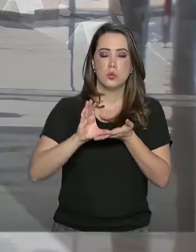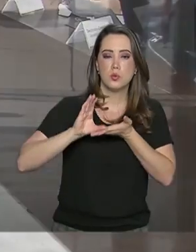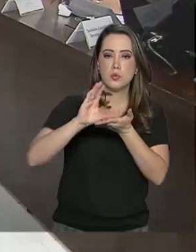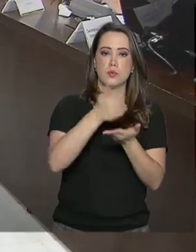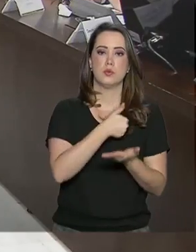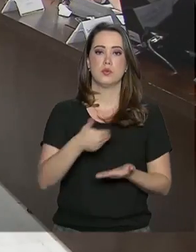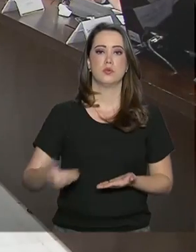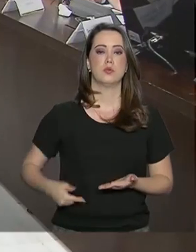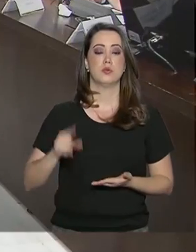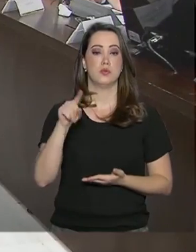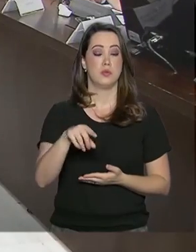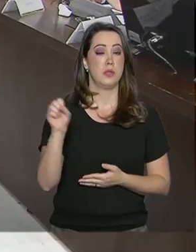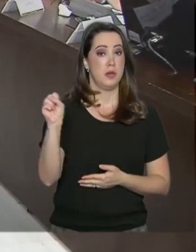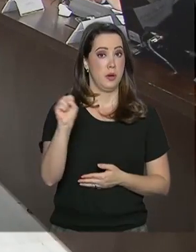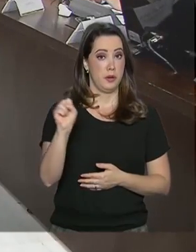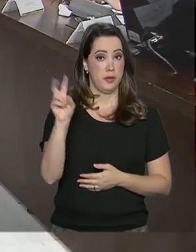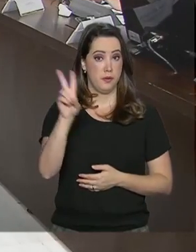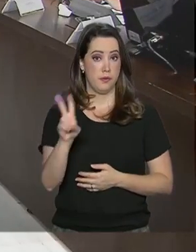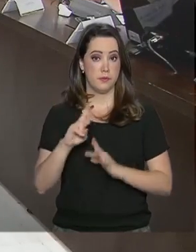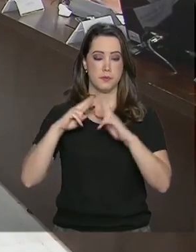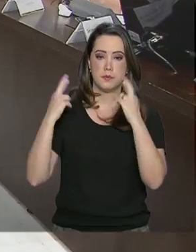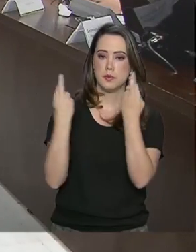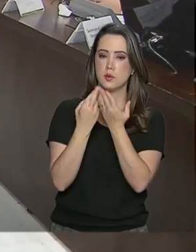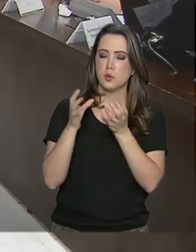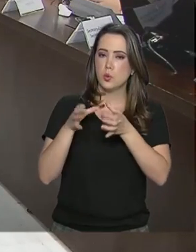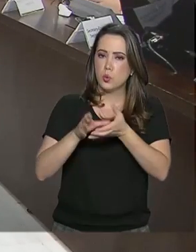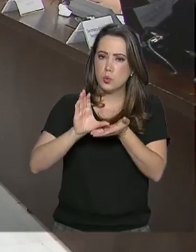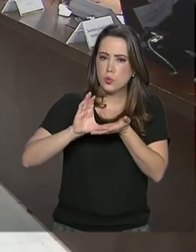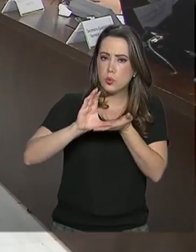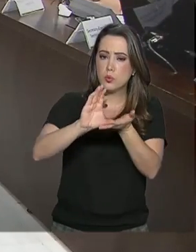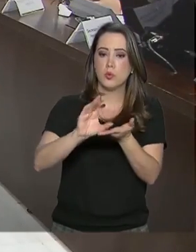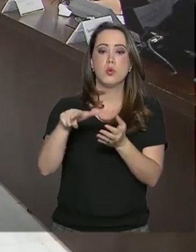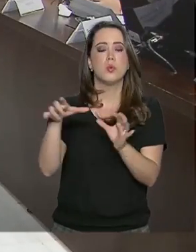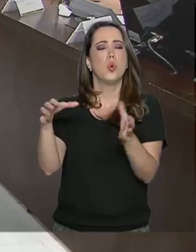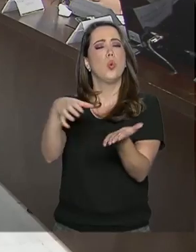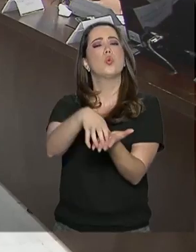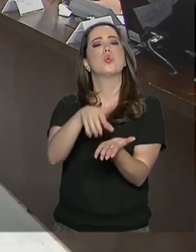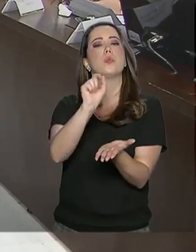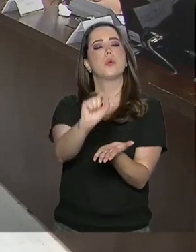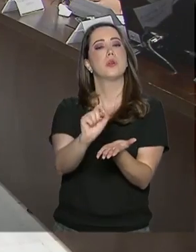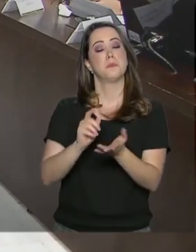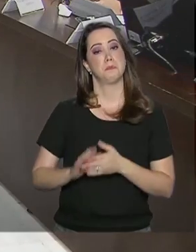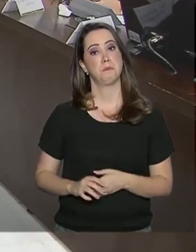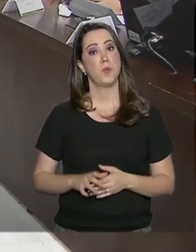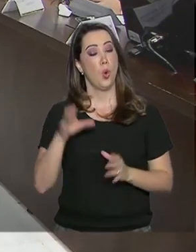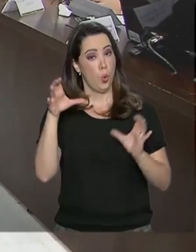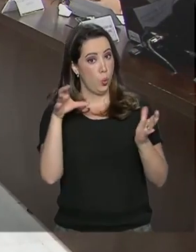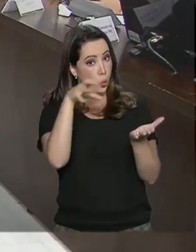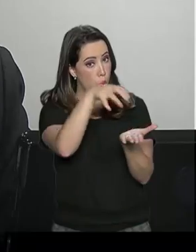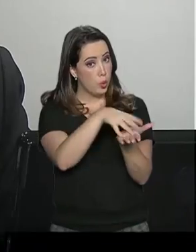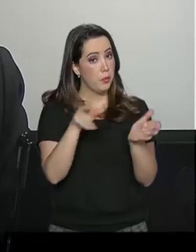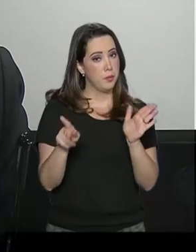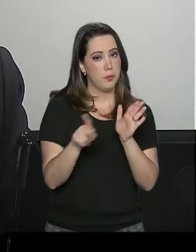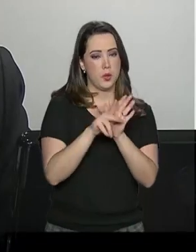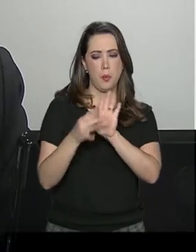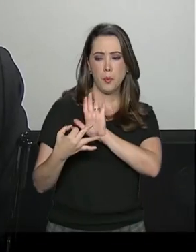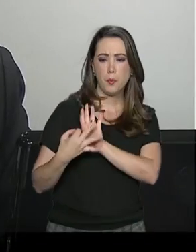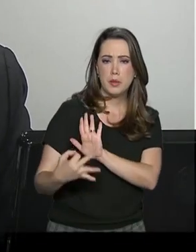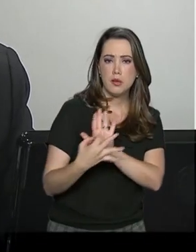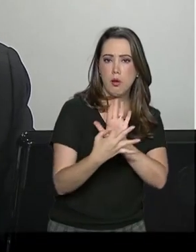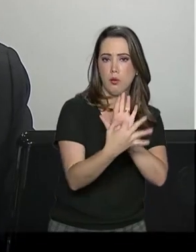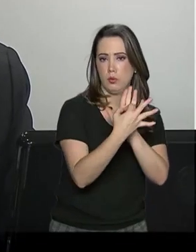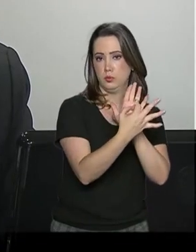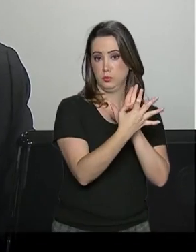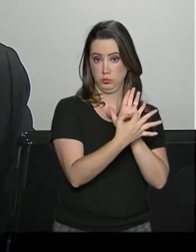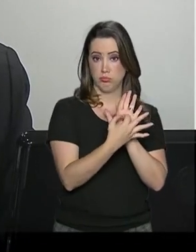Governo. Essa é a 8ª reunião do Conselho. O órgão é uma estrutura consultiva do presidente da República e